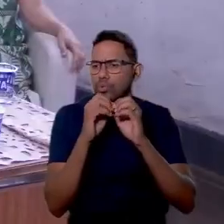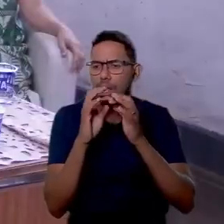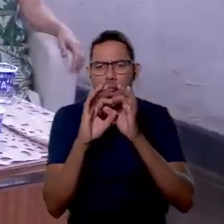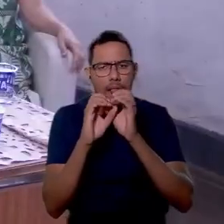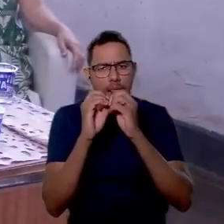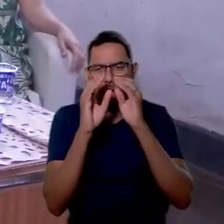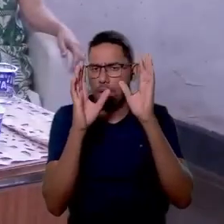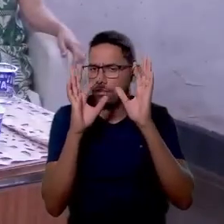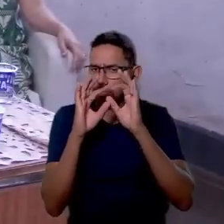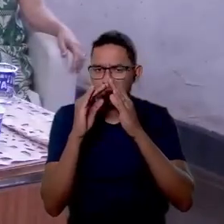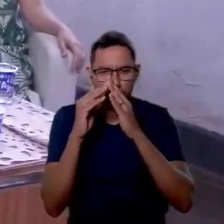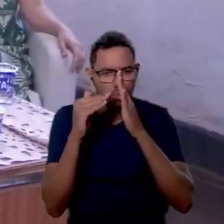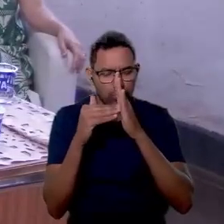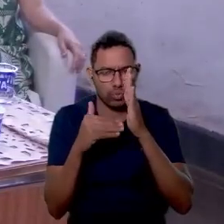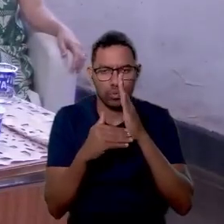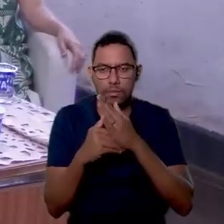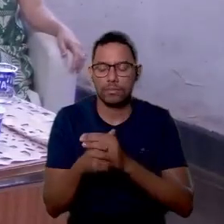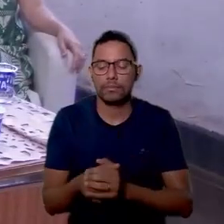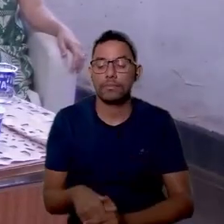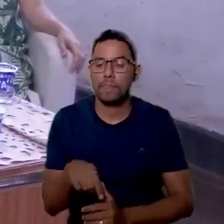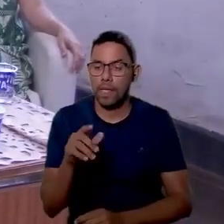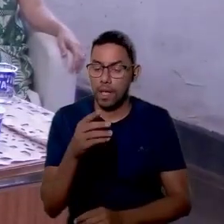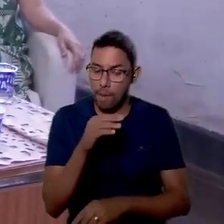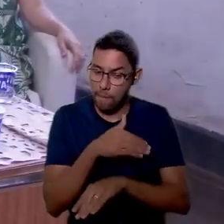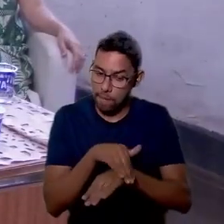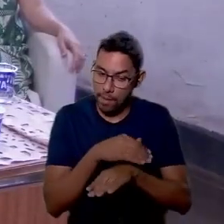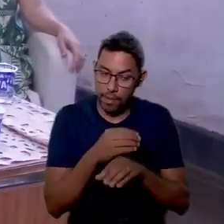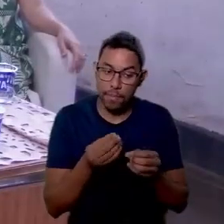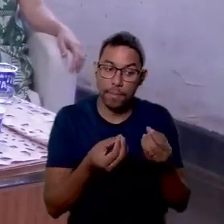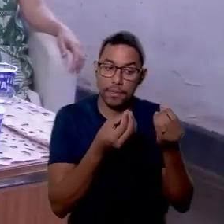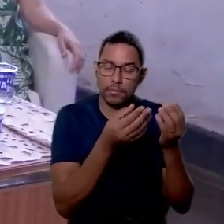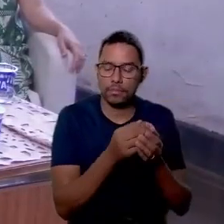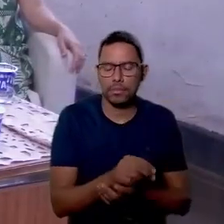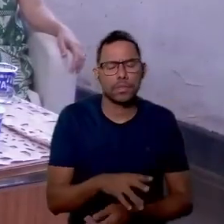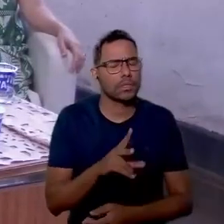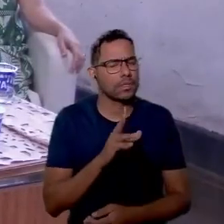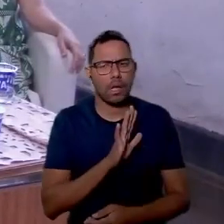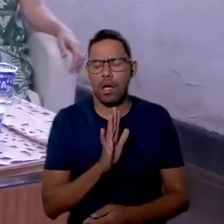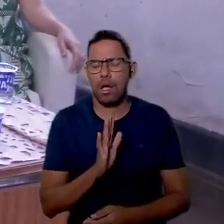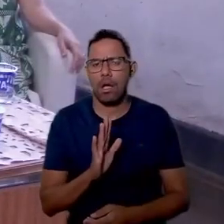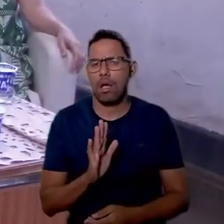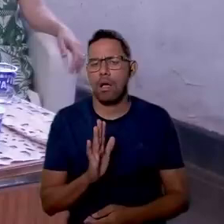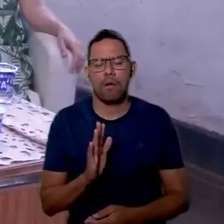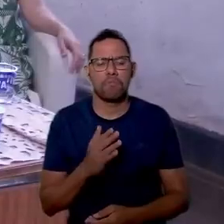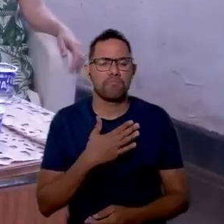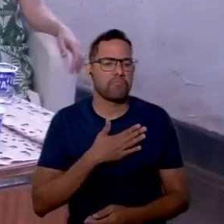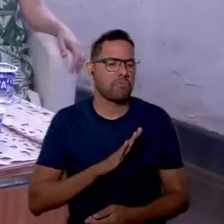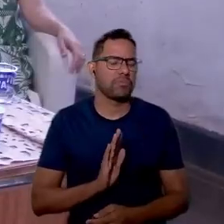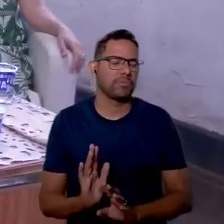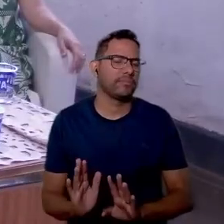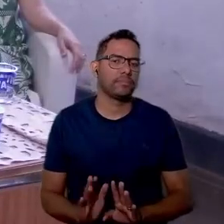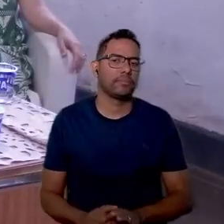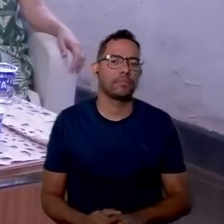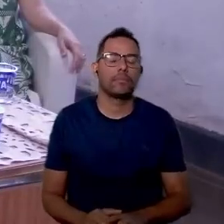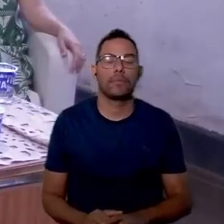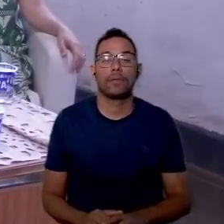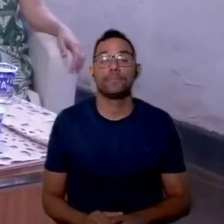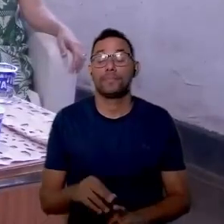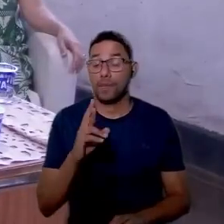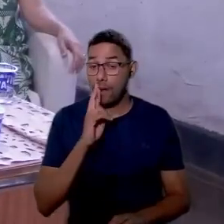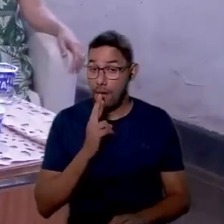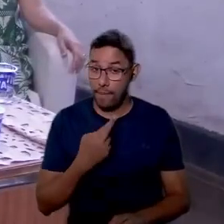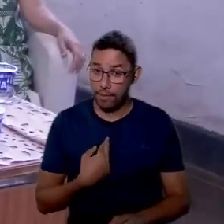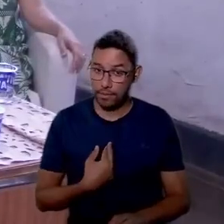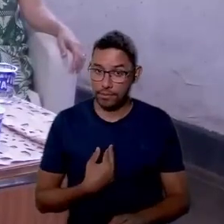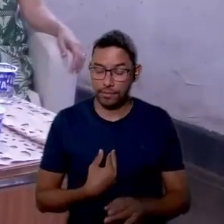dei o endereço para ele, mas ele não ficou satisfeito. Ele disse que não. Aí o que é que eu fiz? Ele respondeu